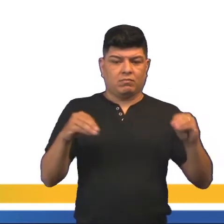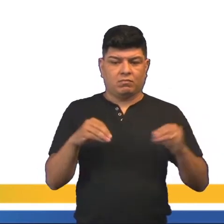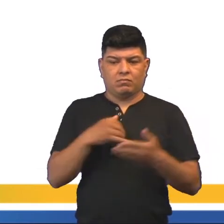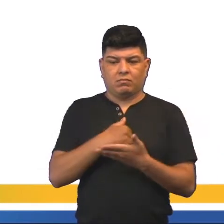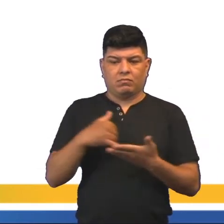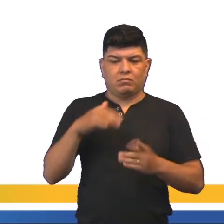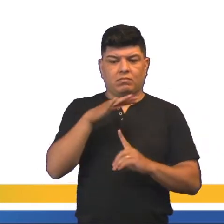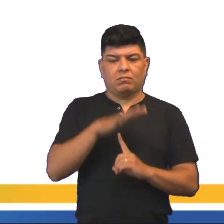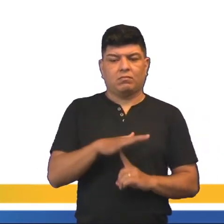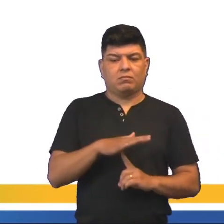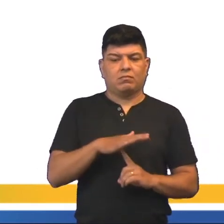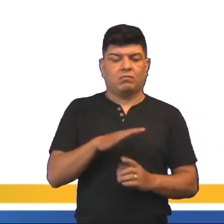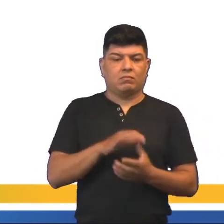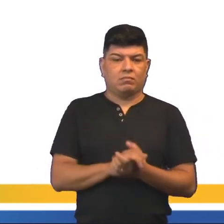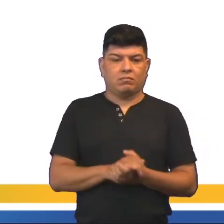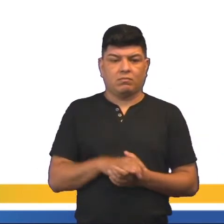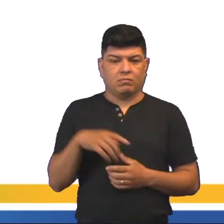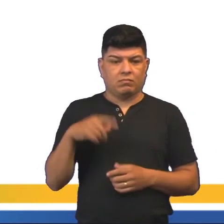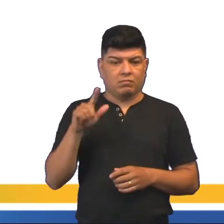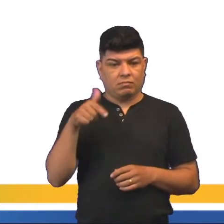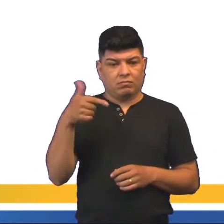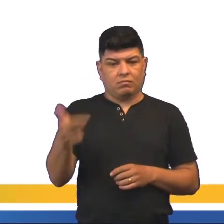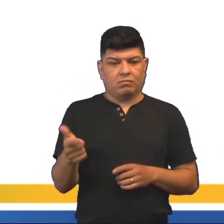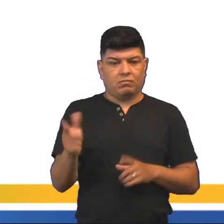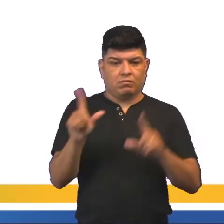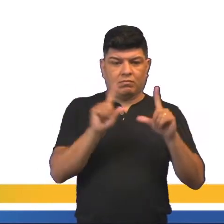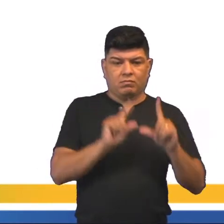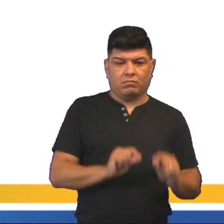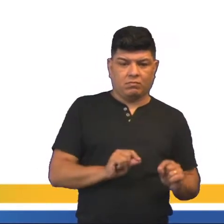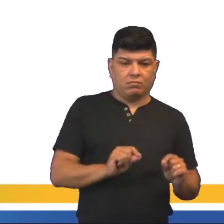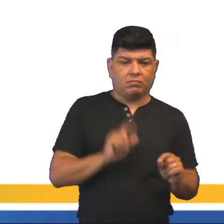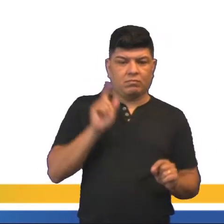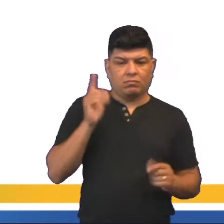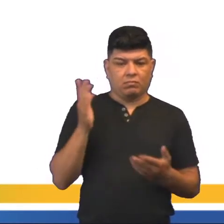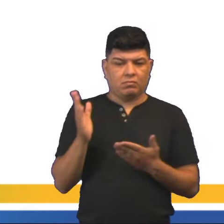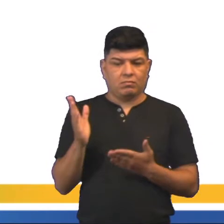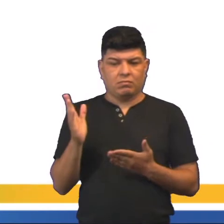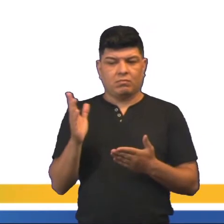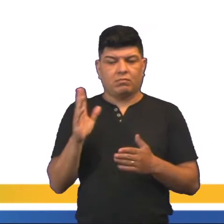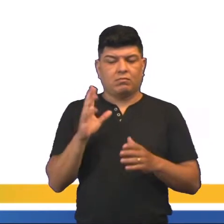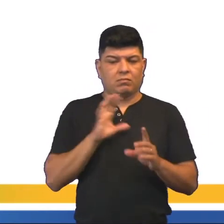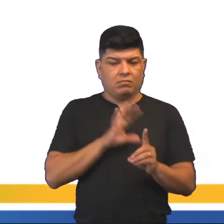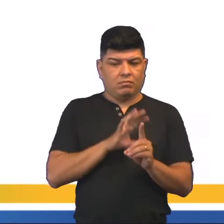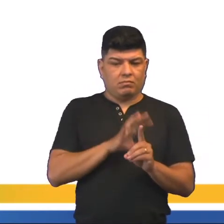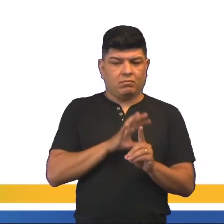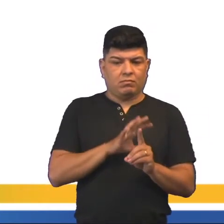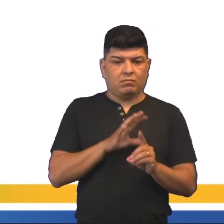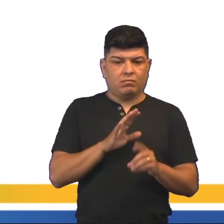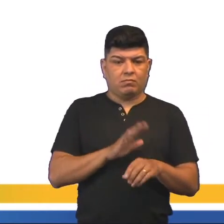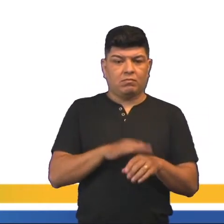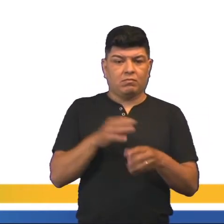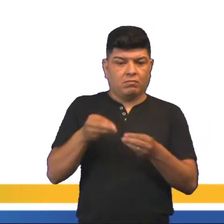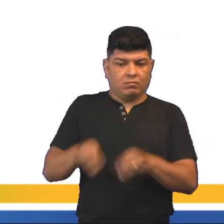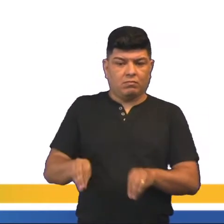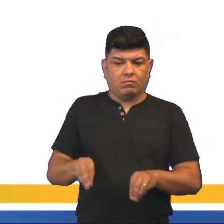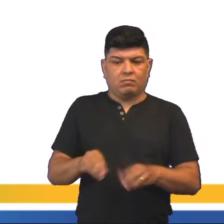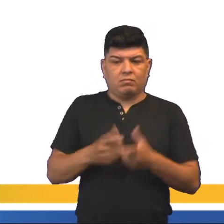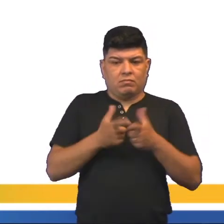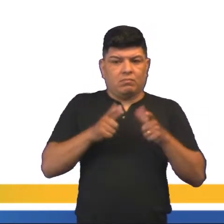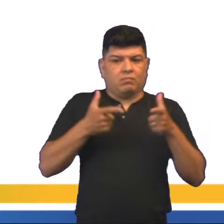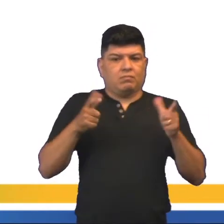drogas depressoras. Enquanto as depressoras diminuem, essas aqui, se elas estimulam, consequentemente,